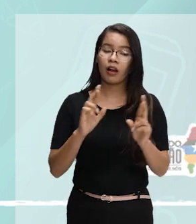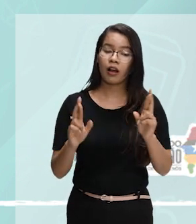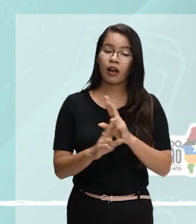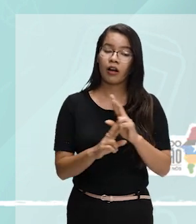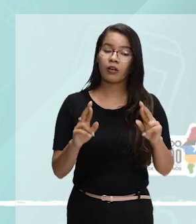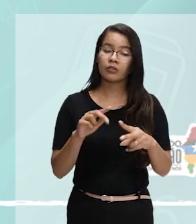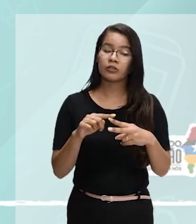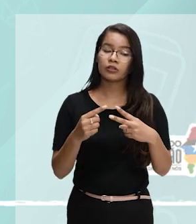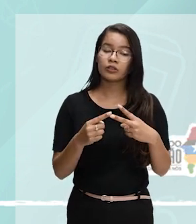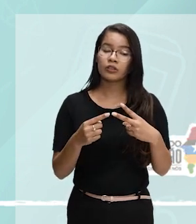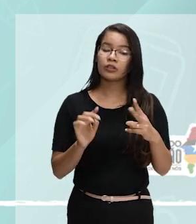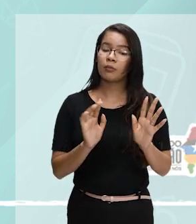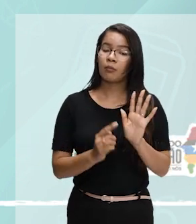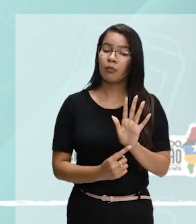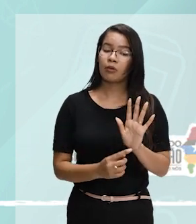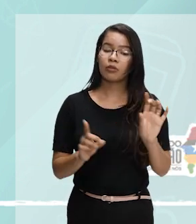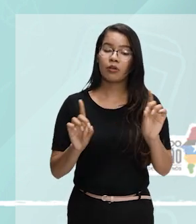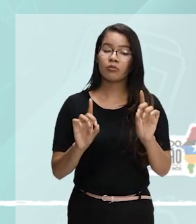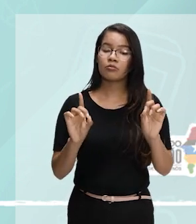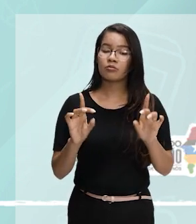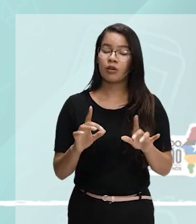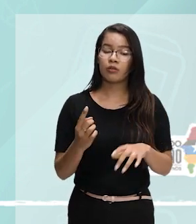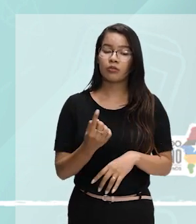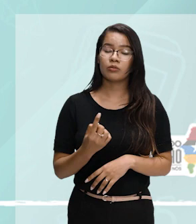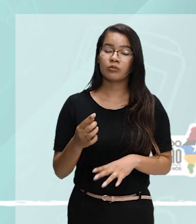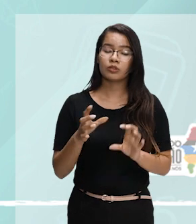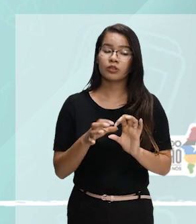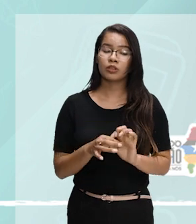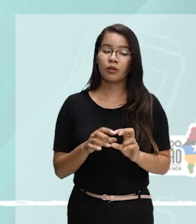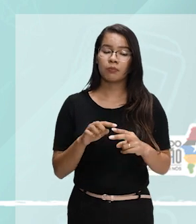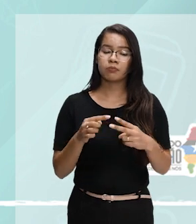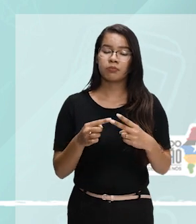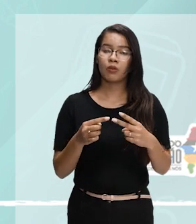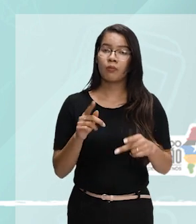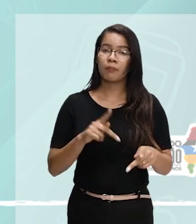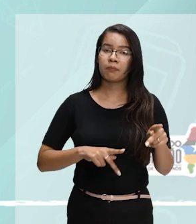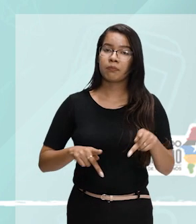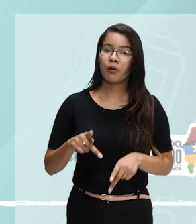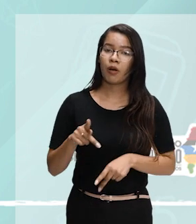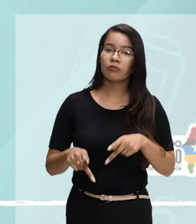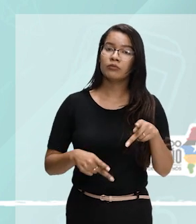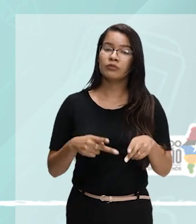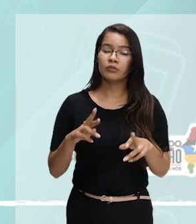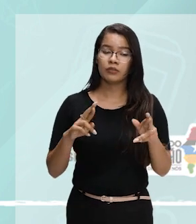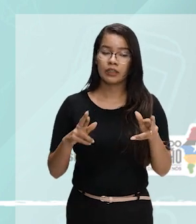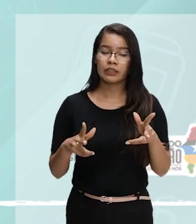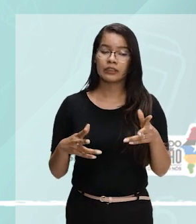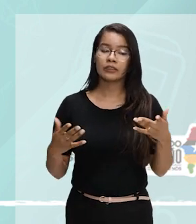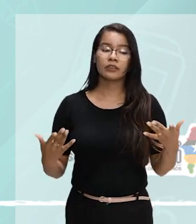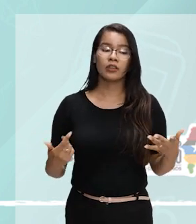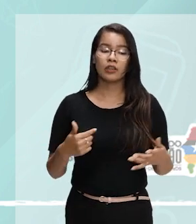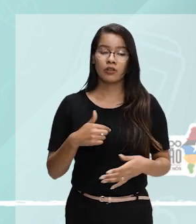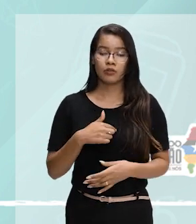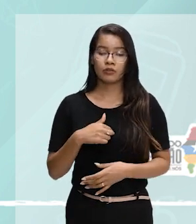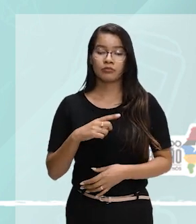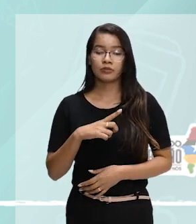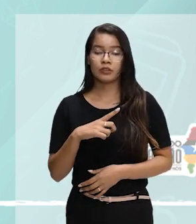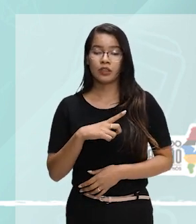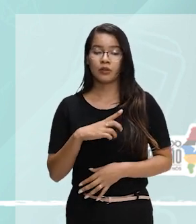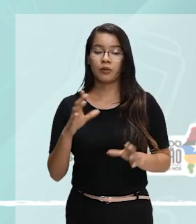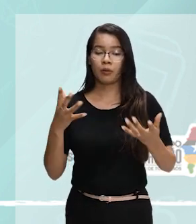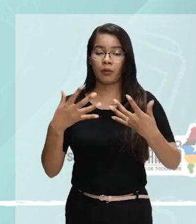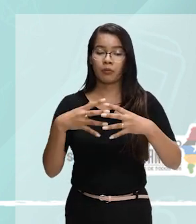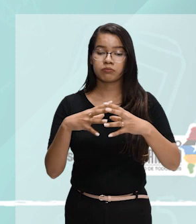como também o início de uma miscigenação. Então, eu vou ter o entrelaçamento da